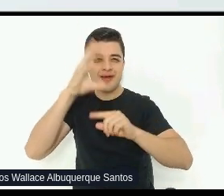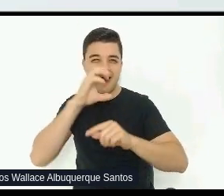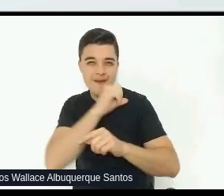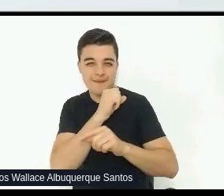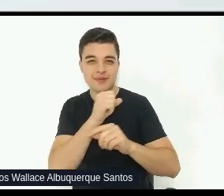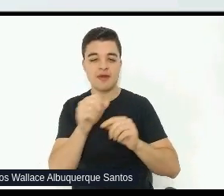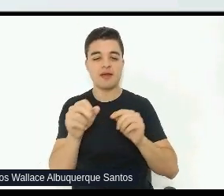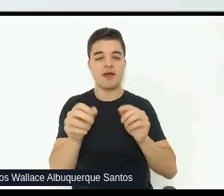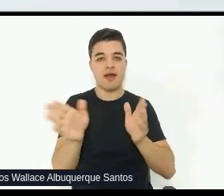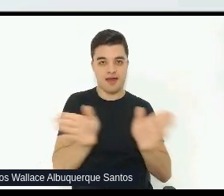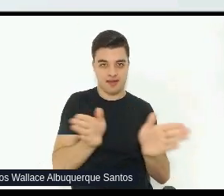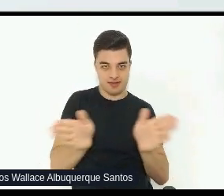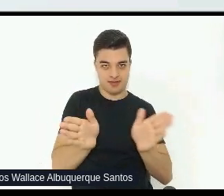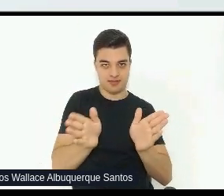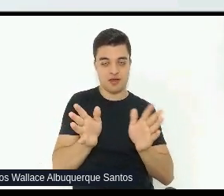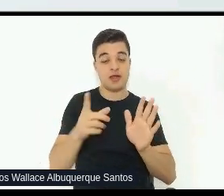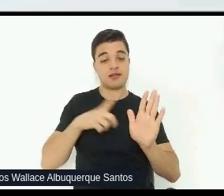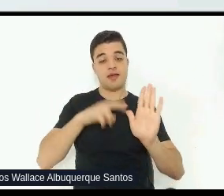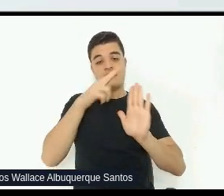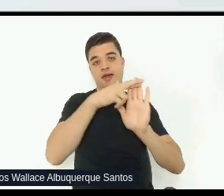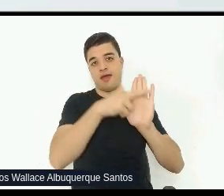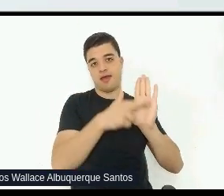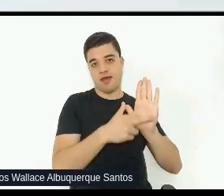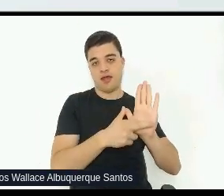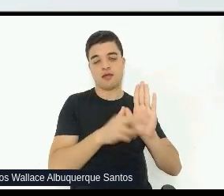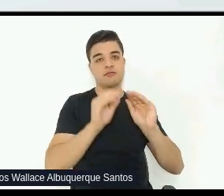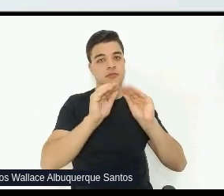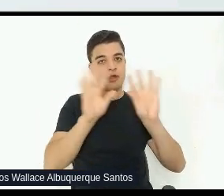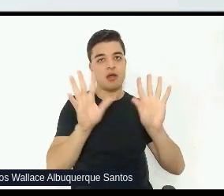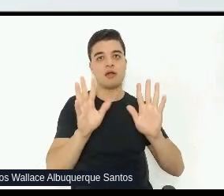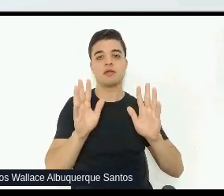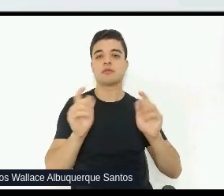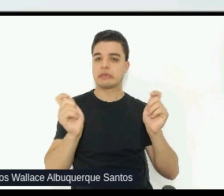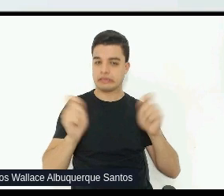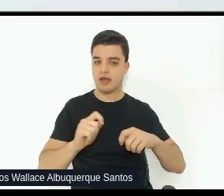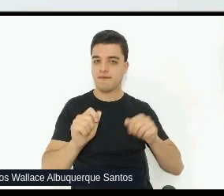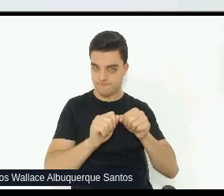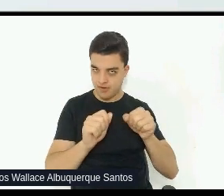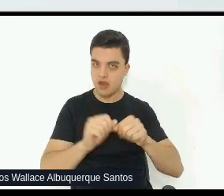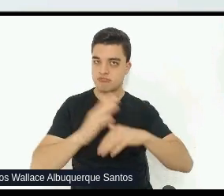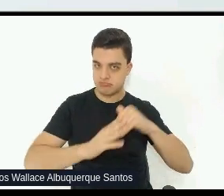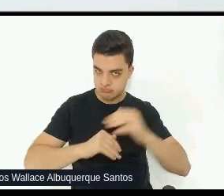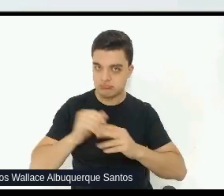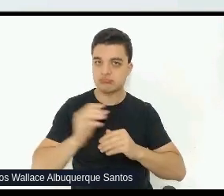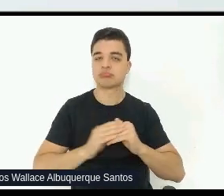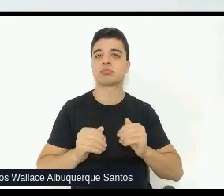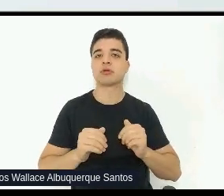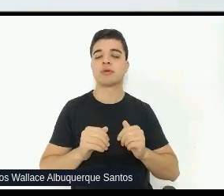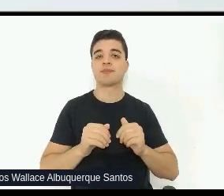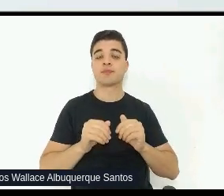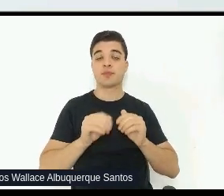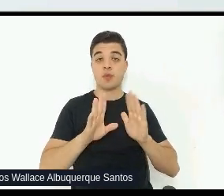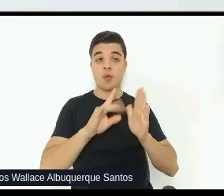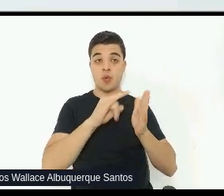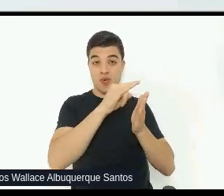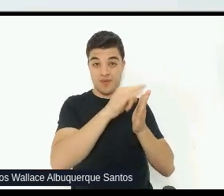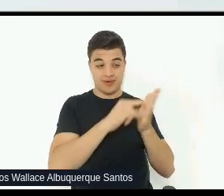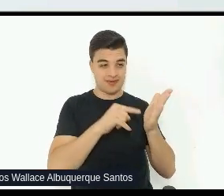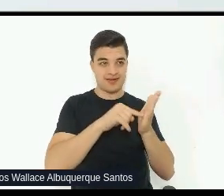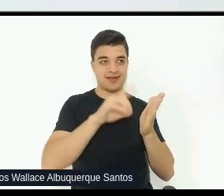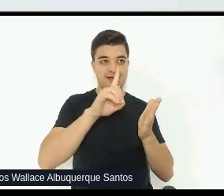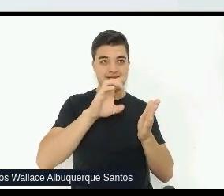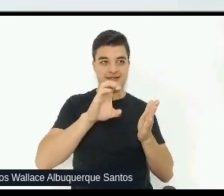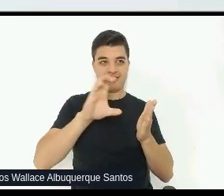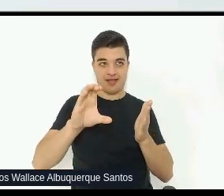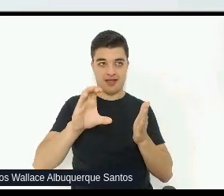regras claras e práticas. Então, você vai conseguir facilmente, e essa documentação da DEC é muito legal, porque